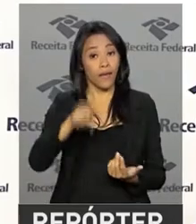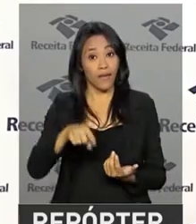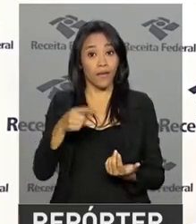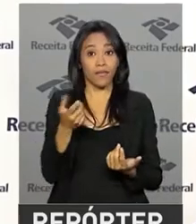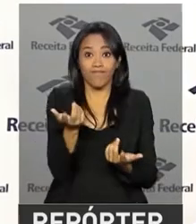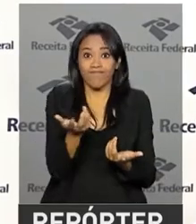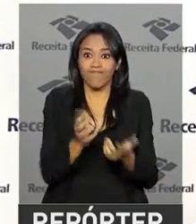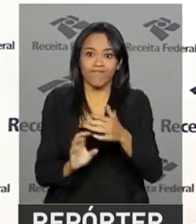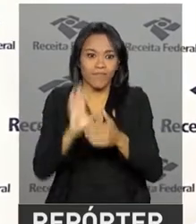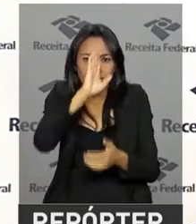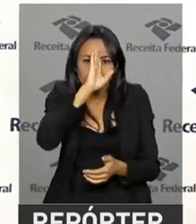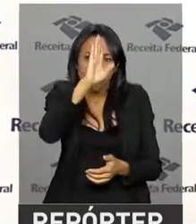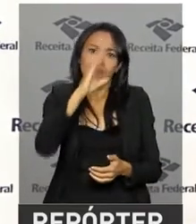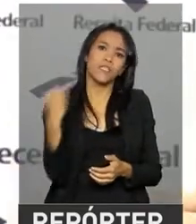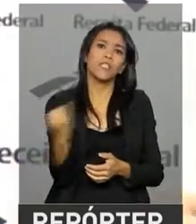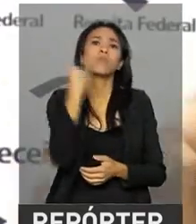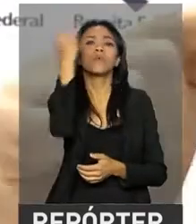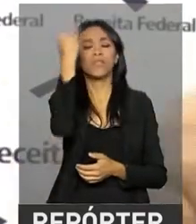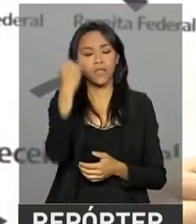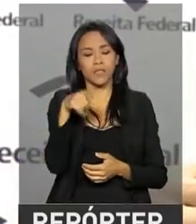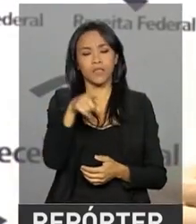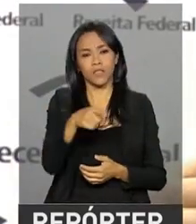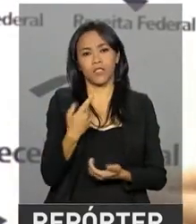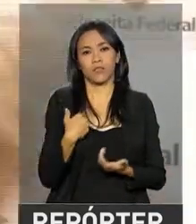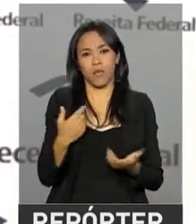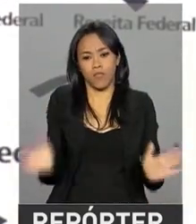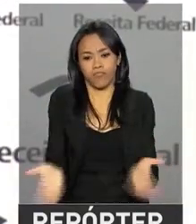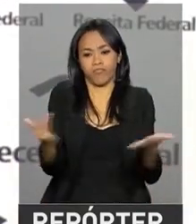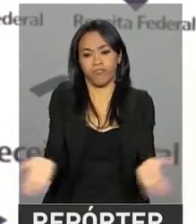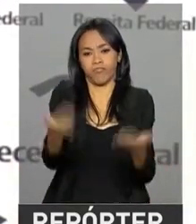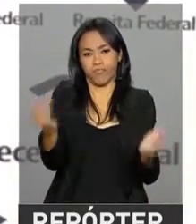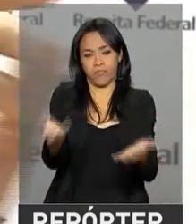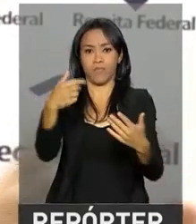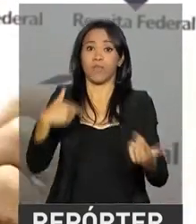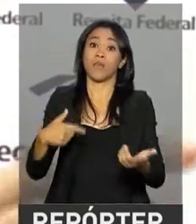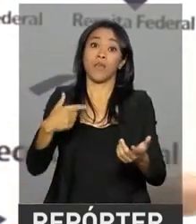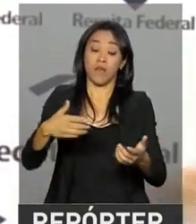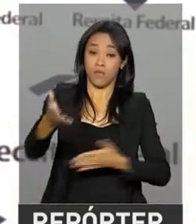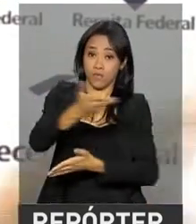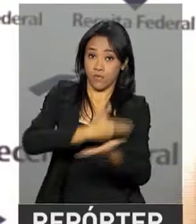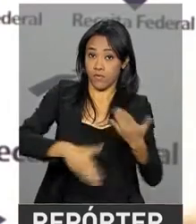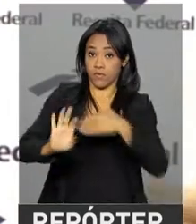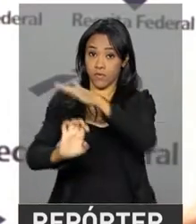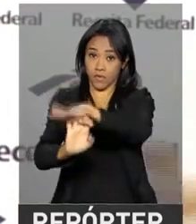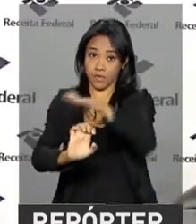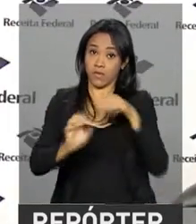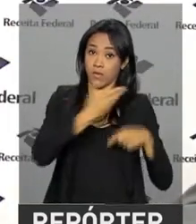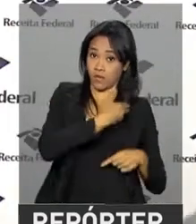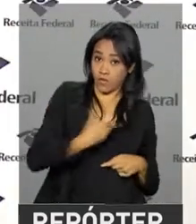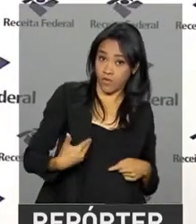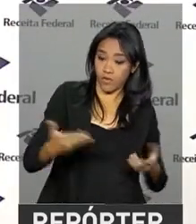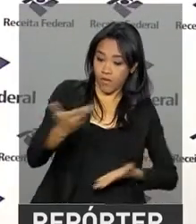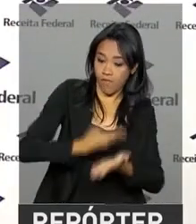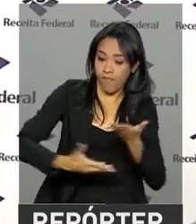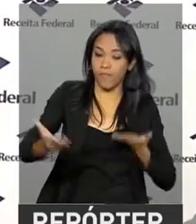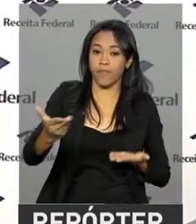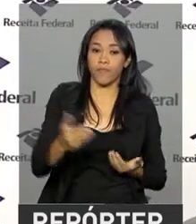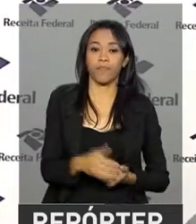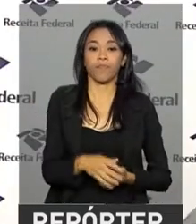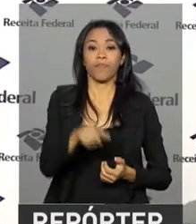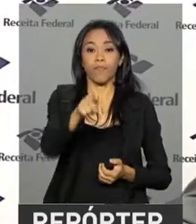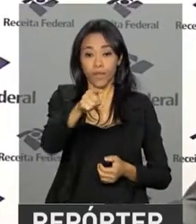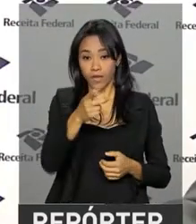e fundamental para a modernização das atividades e relações do governo com as empresas informa a mesma